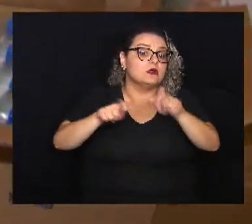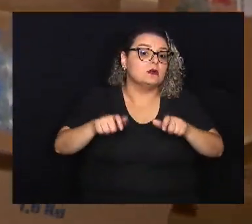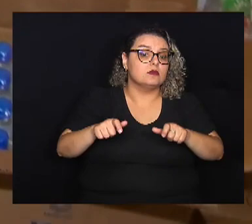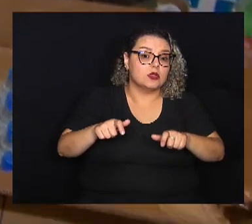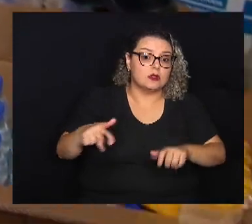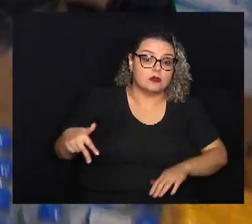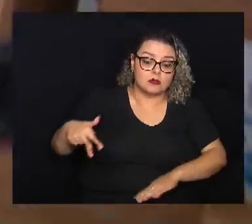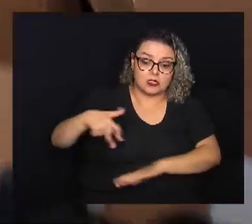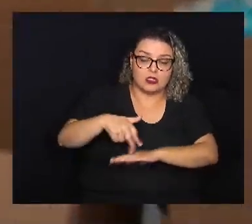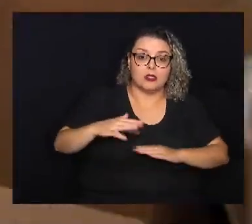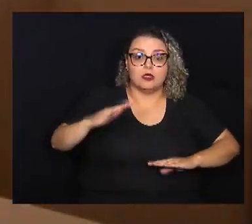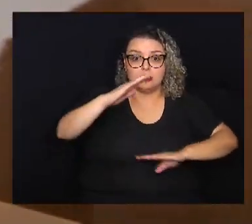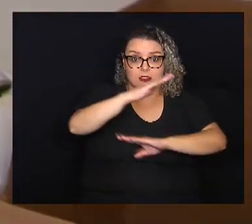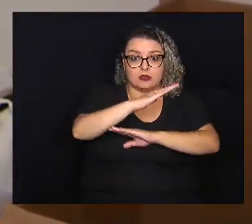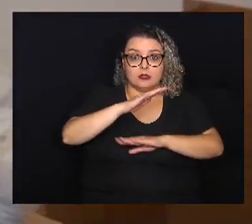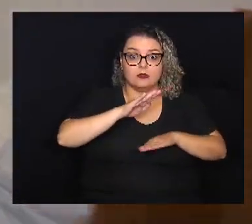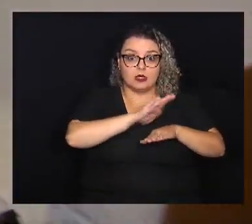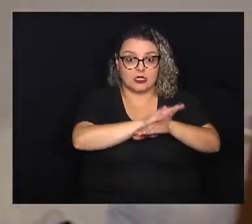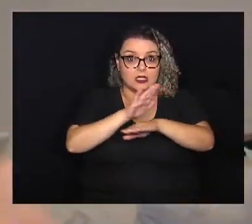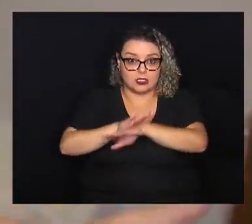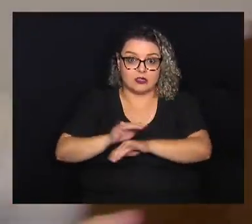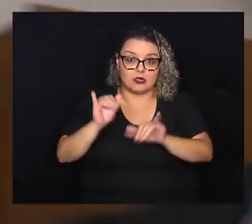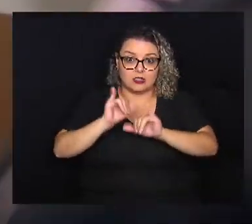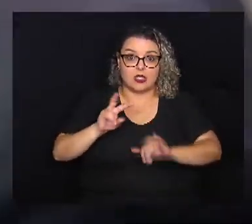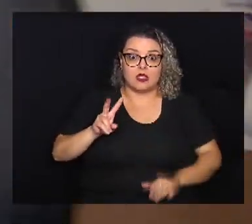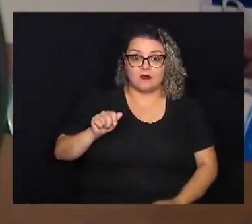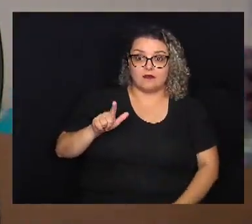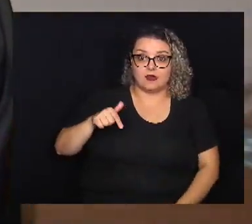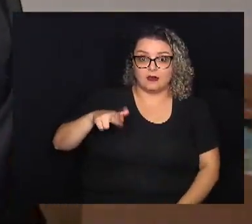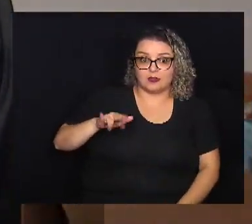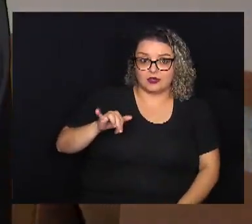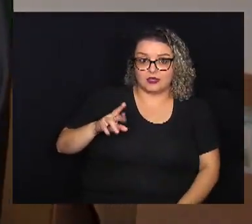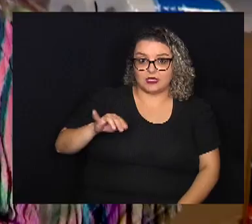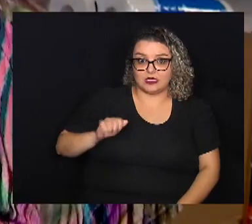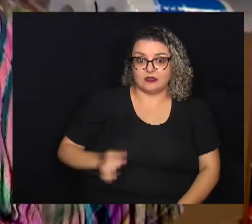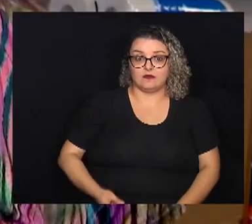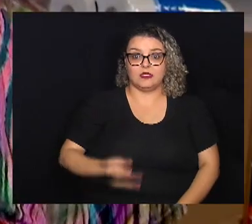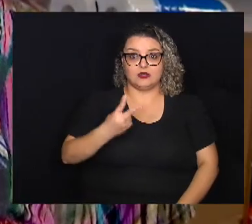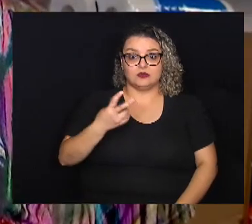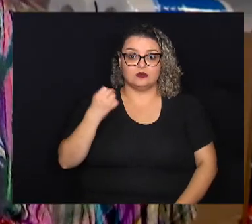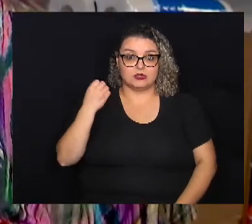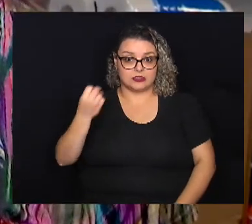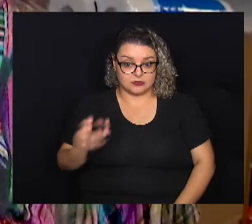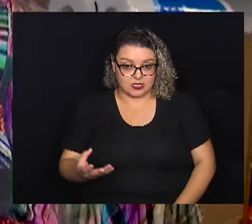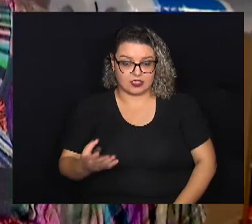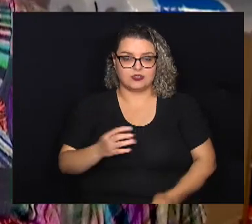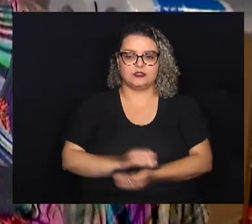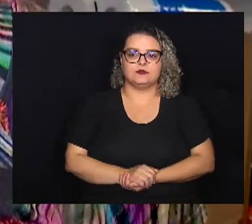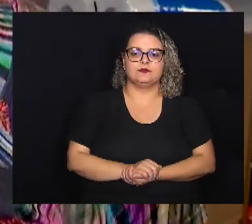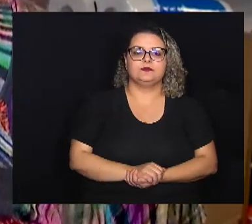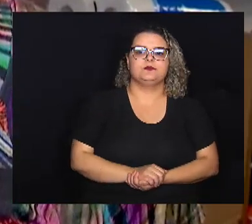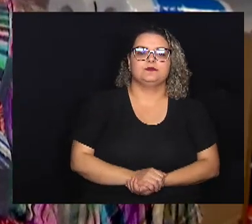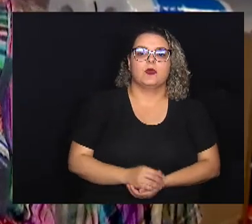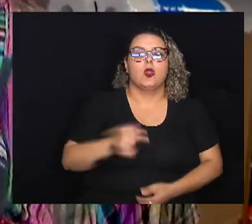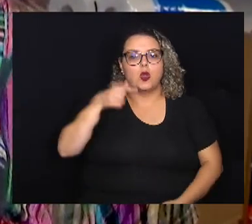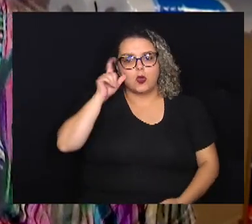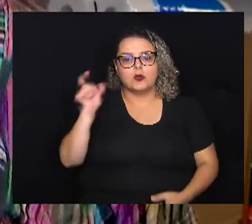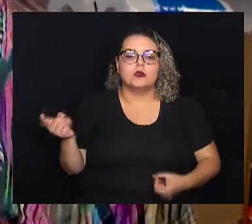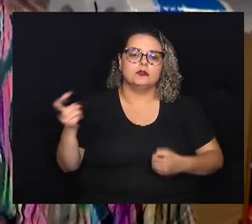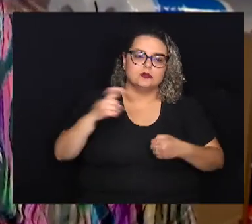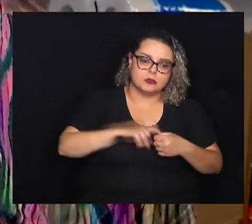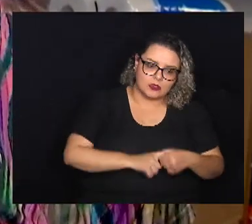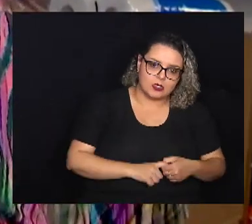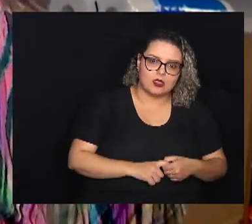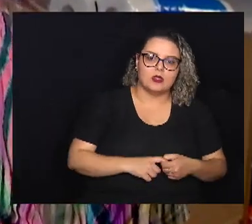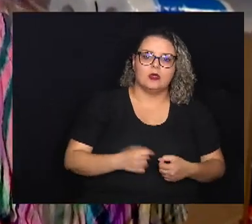para colaborar com a campanha. A Valquíria fez duas viagens. Ontem até eu vim, eu já trouxe ontem algumas